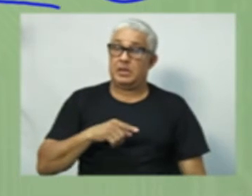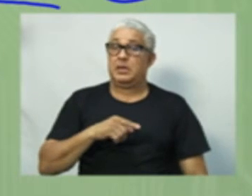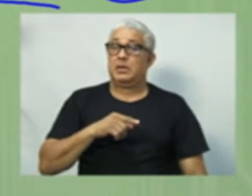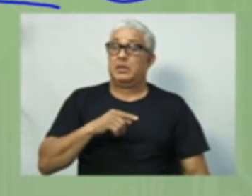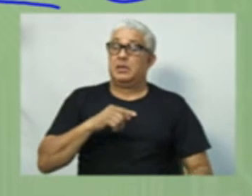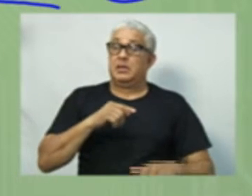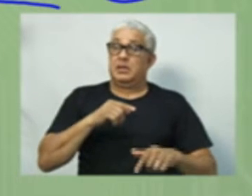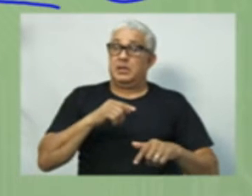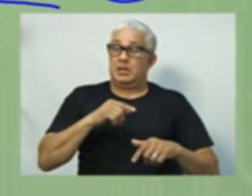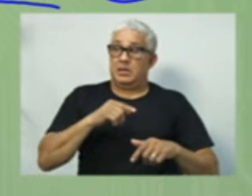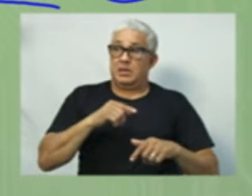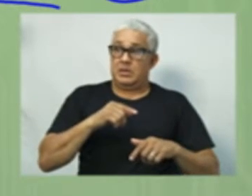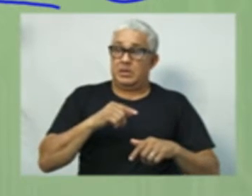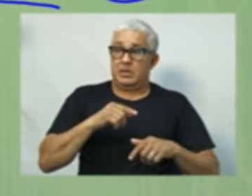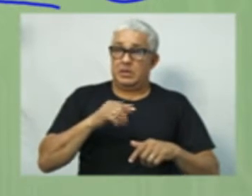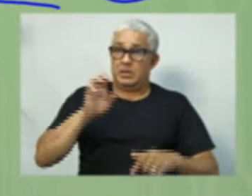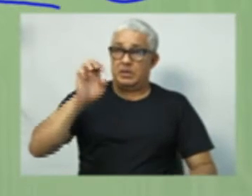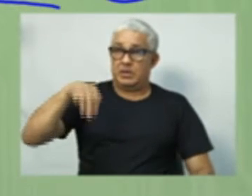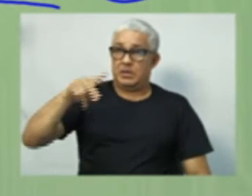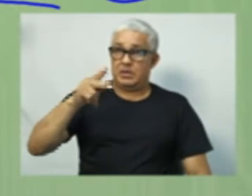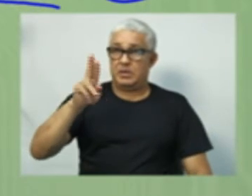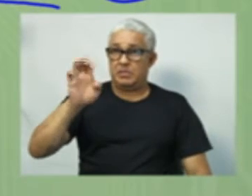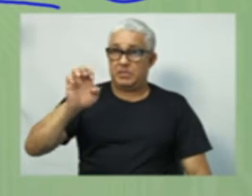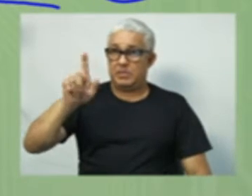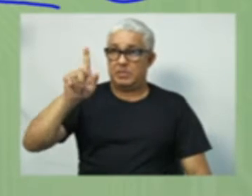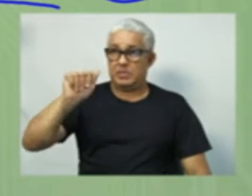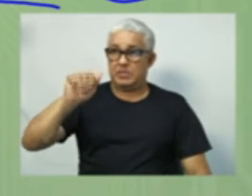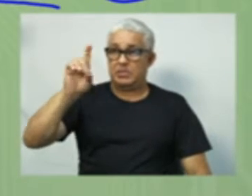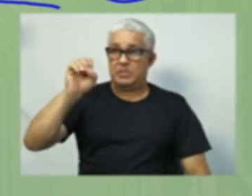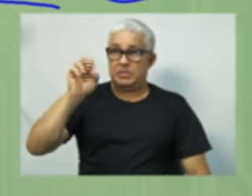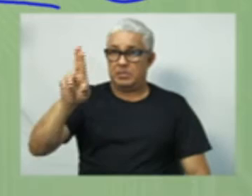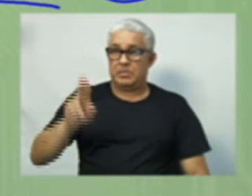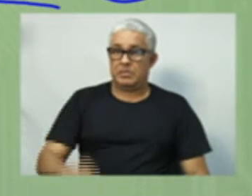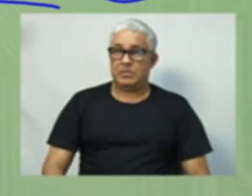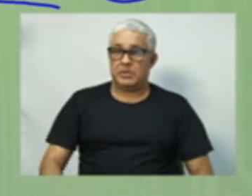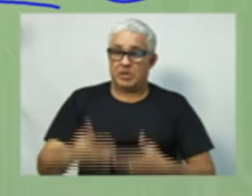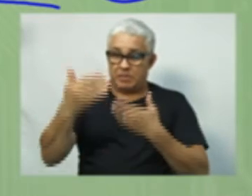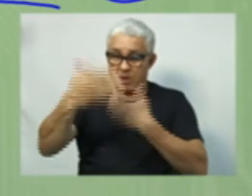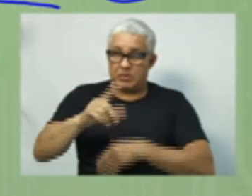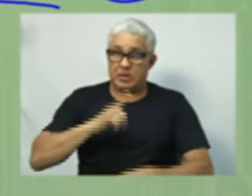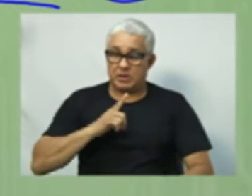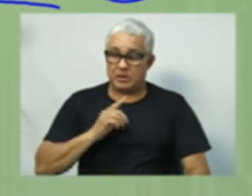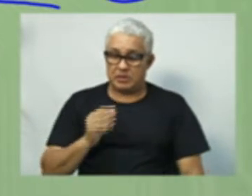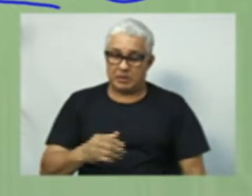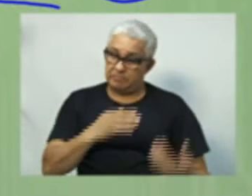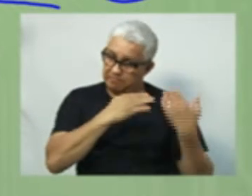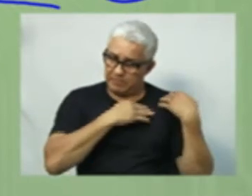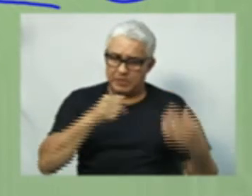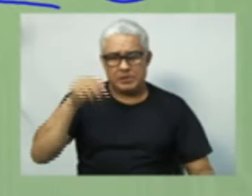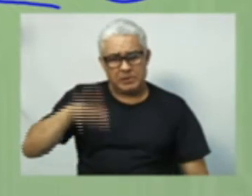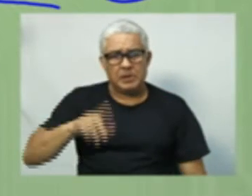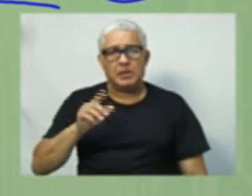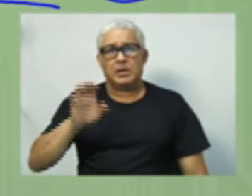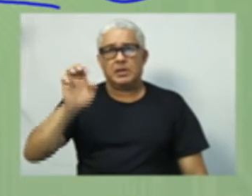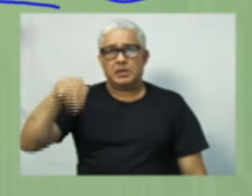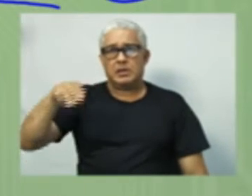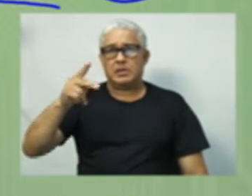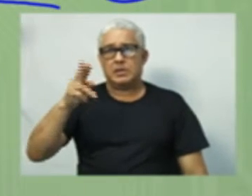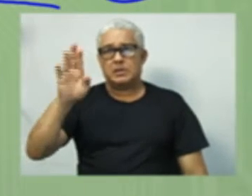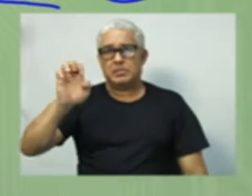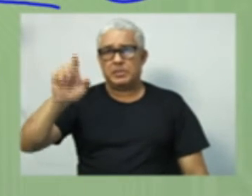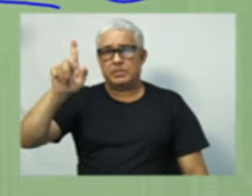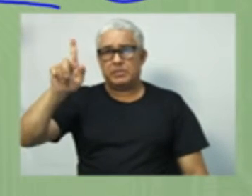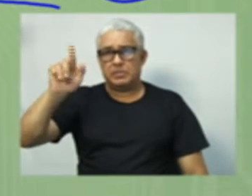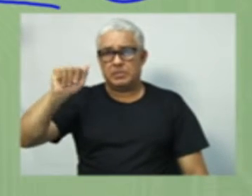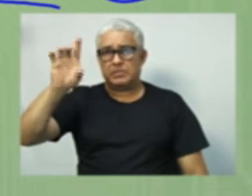né? O cara vai falar, encontrar uma prova, vai encontrar outro assunto, vai falar, não, o responsável é o empregador. Não, gente,